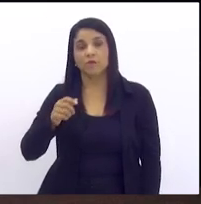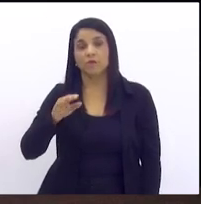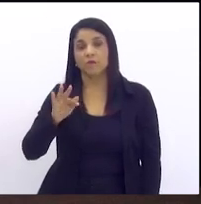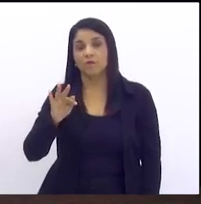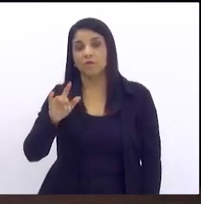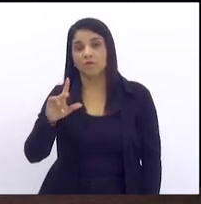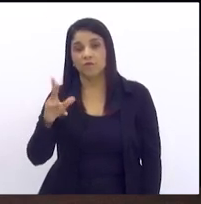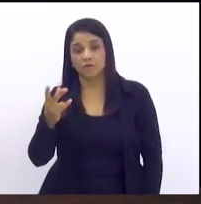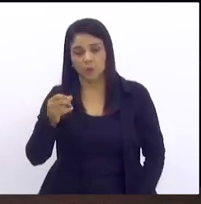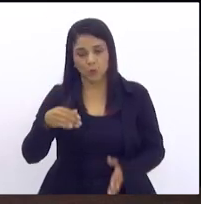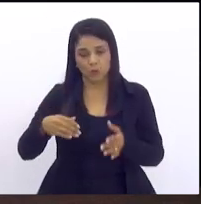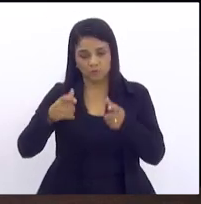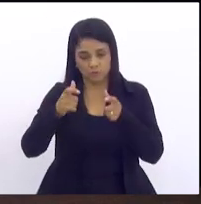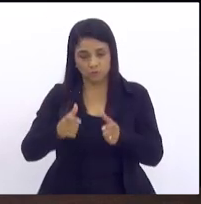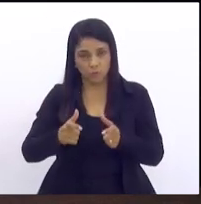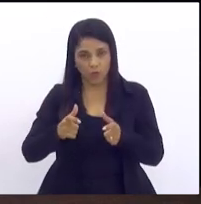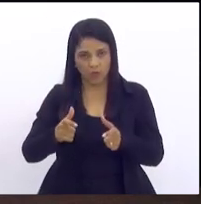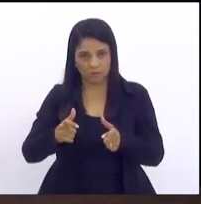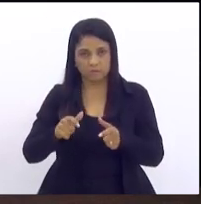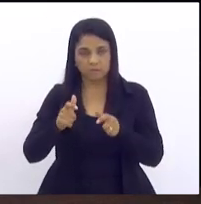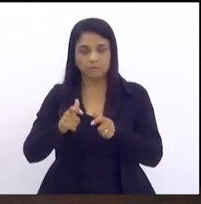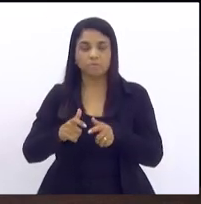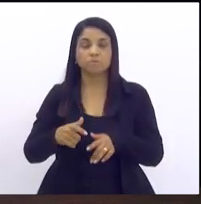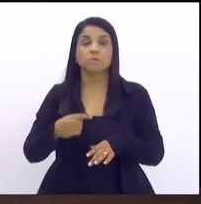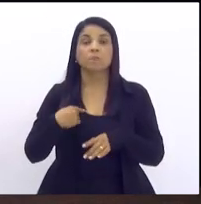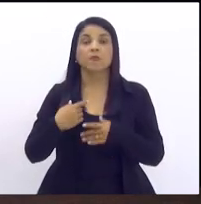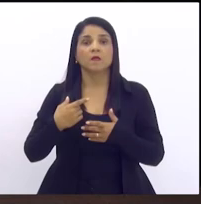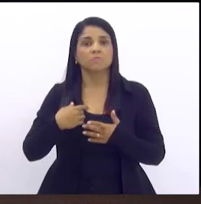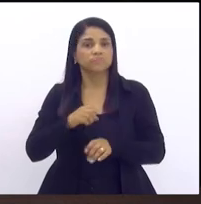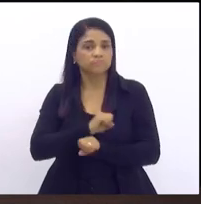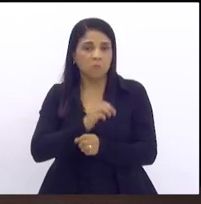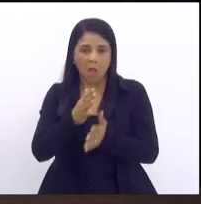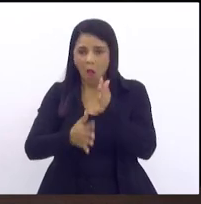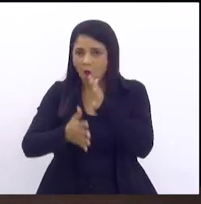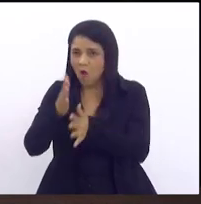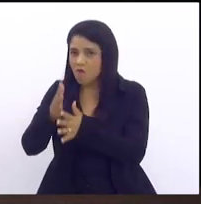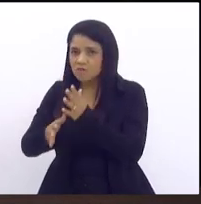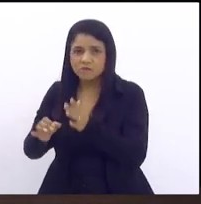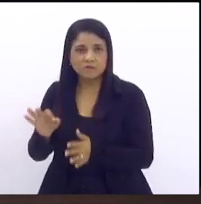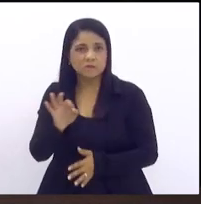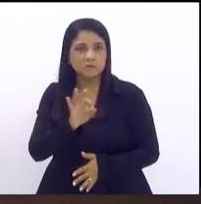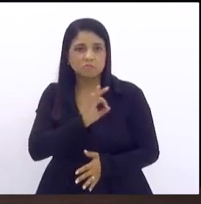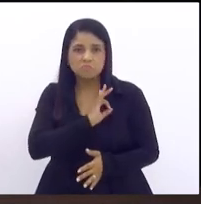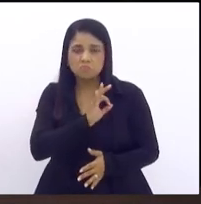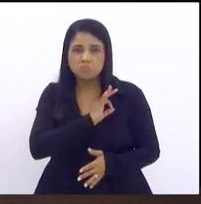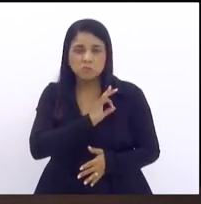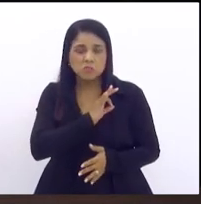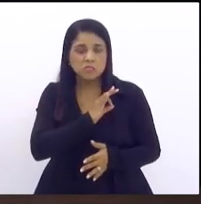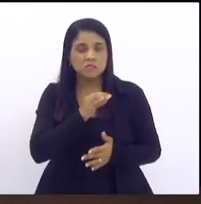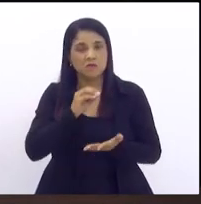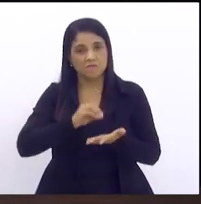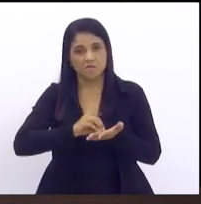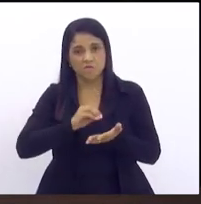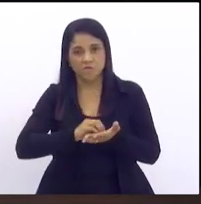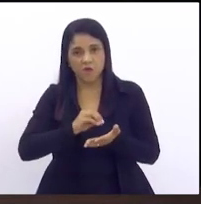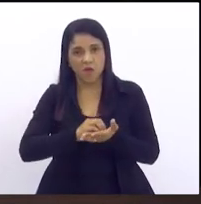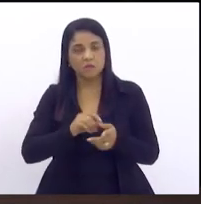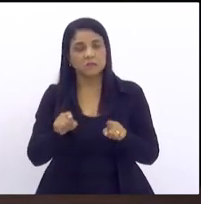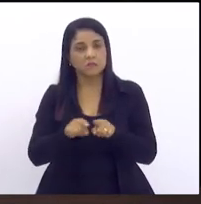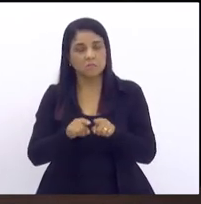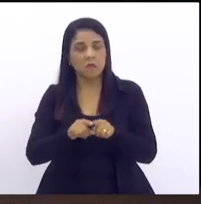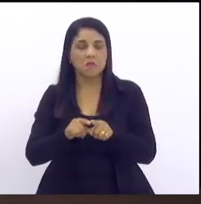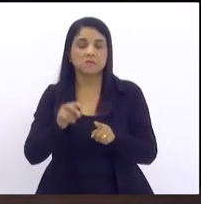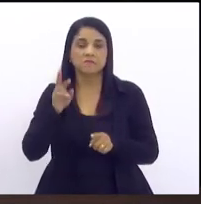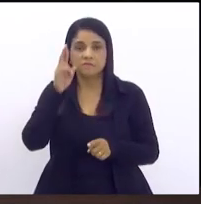das forças de segurança, no caso do Rio de Janeiro, da Polícia Militar, né, e também inoperância por parte da Secretaria de